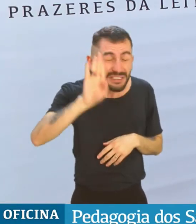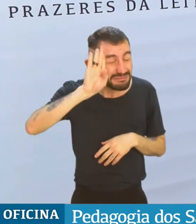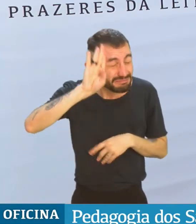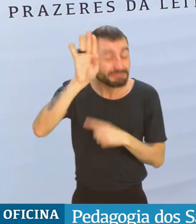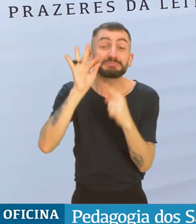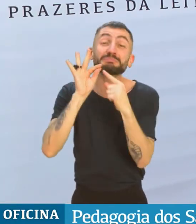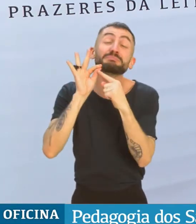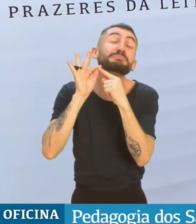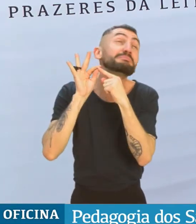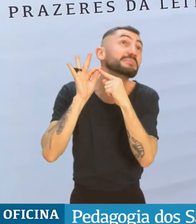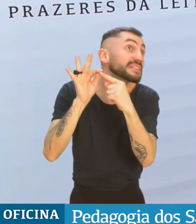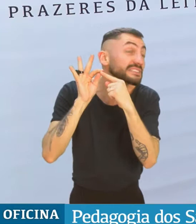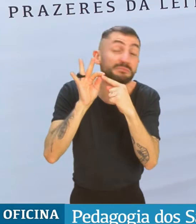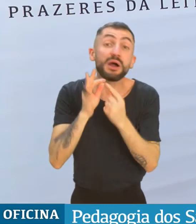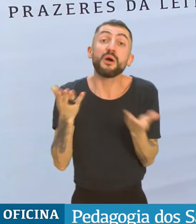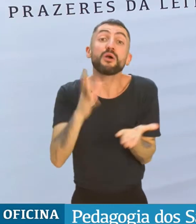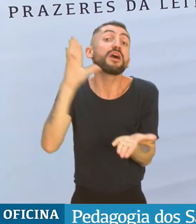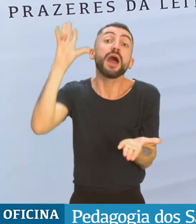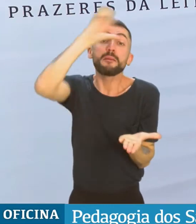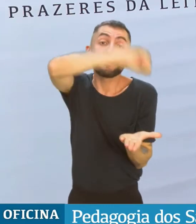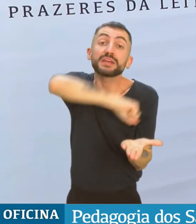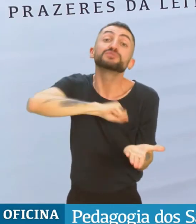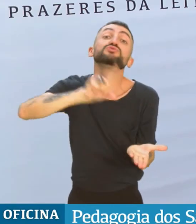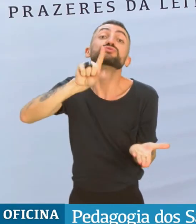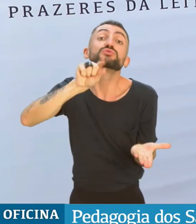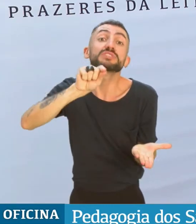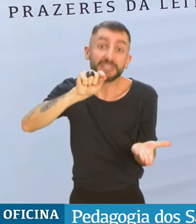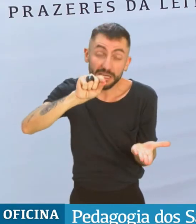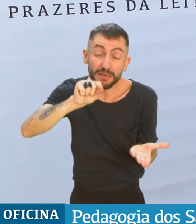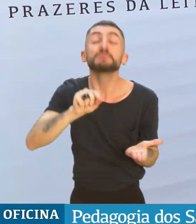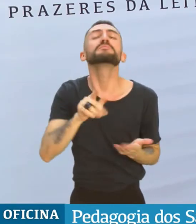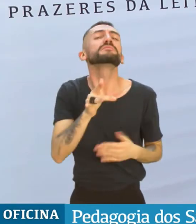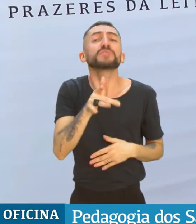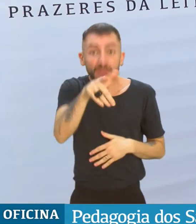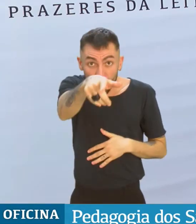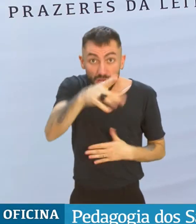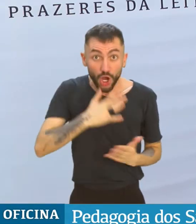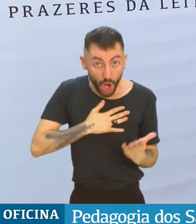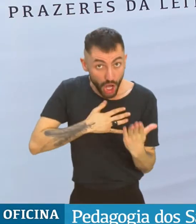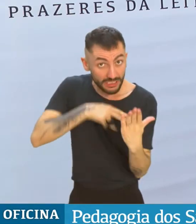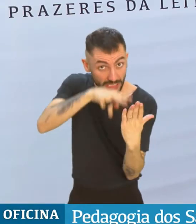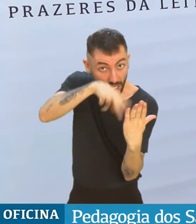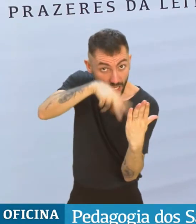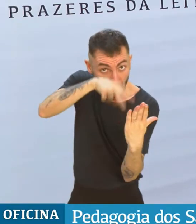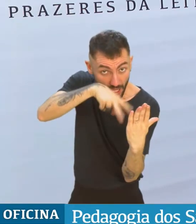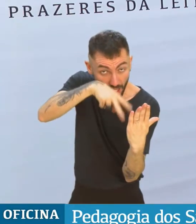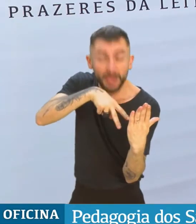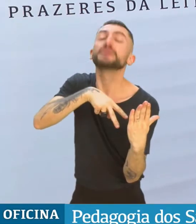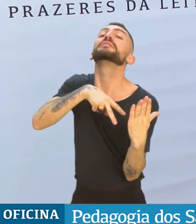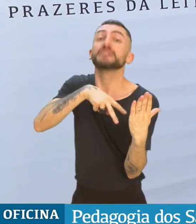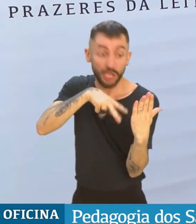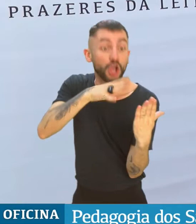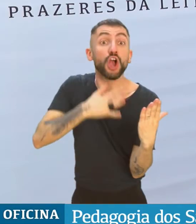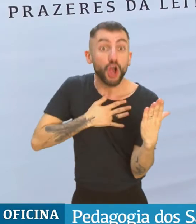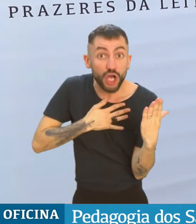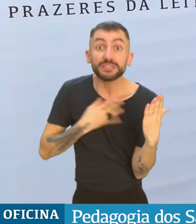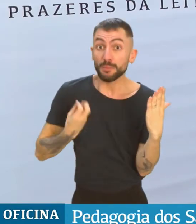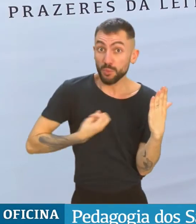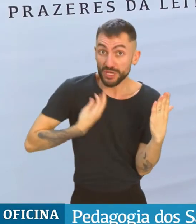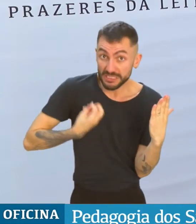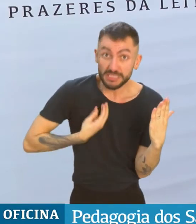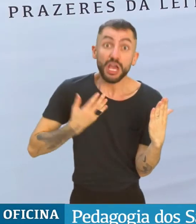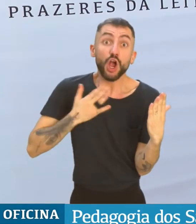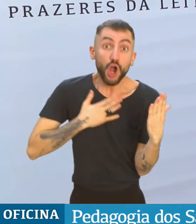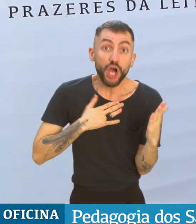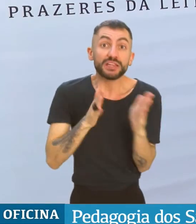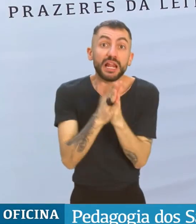primeiro passo, a primeira lição de casa é você se perguntar se você é um leitor, né, esse leitor poético, literário, e